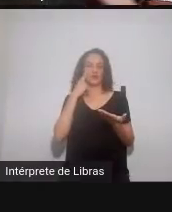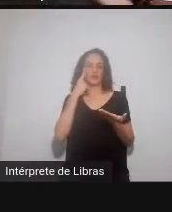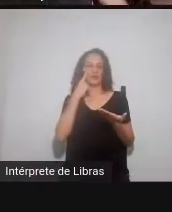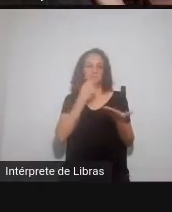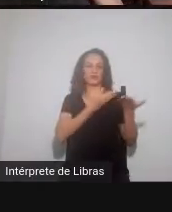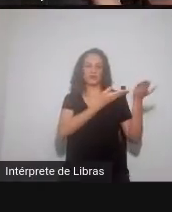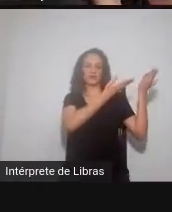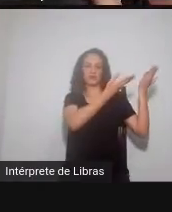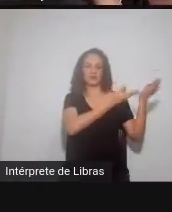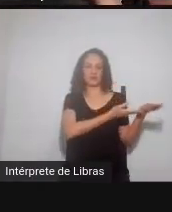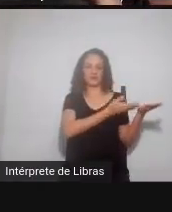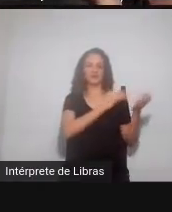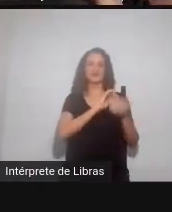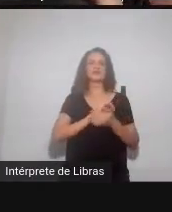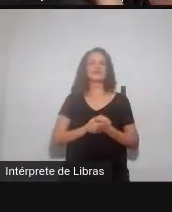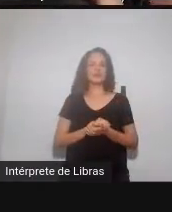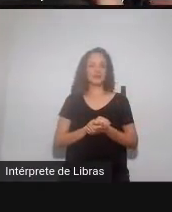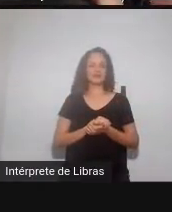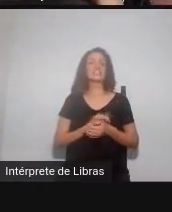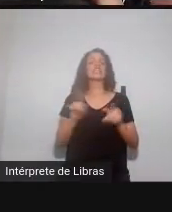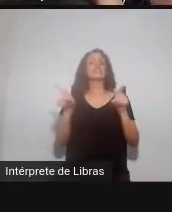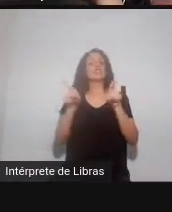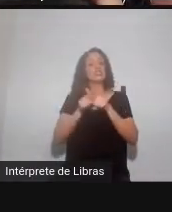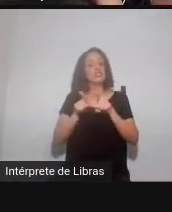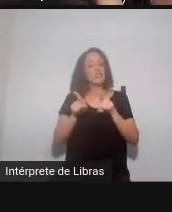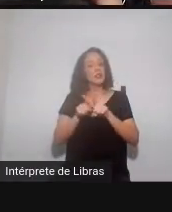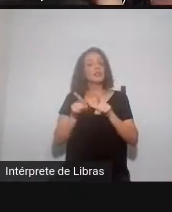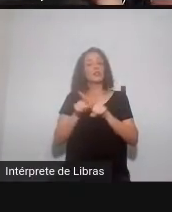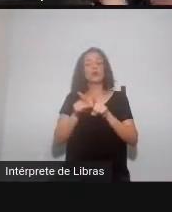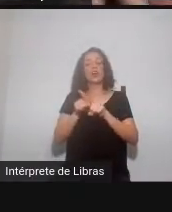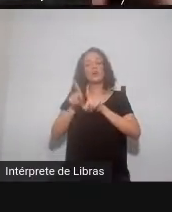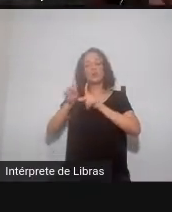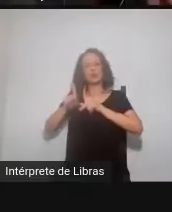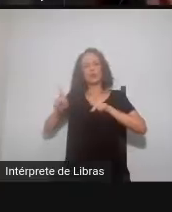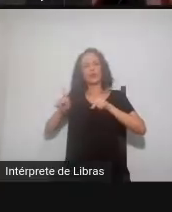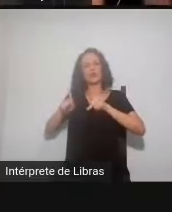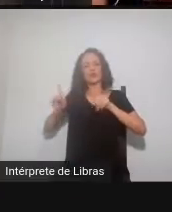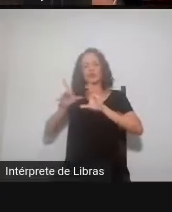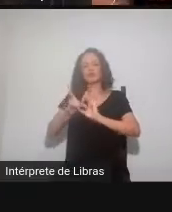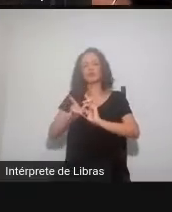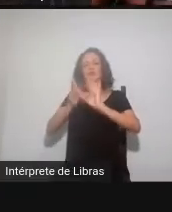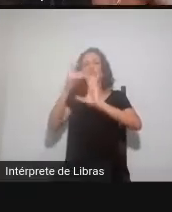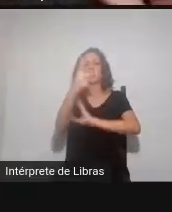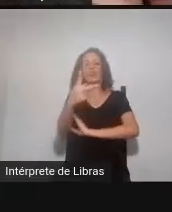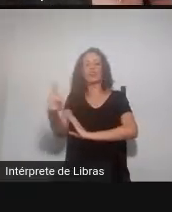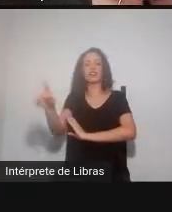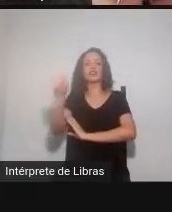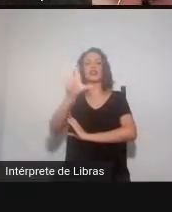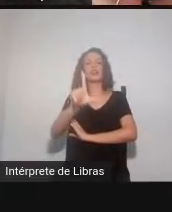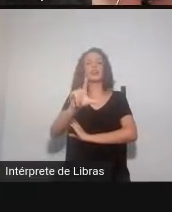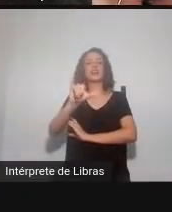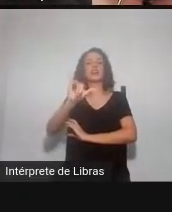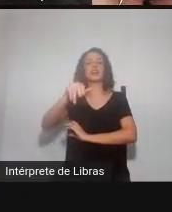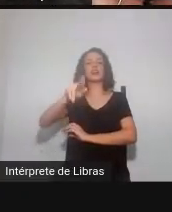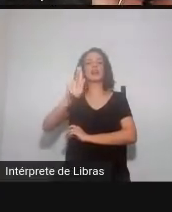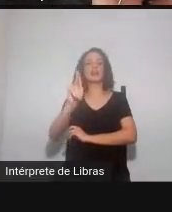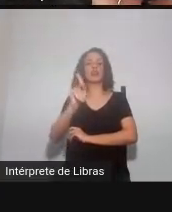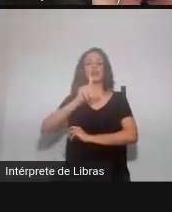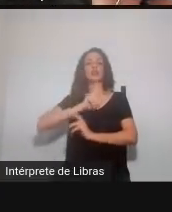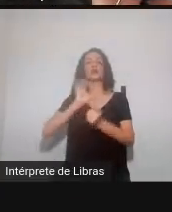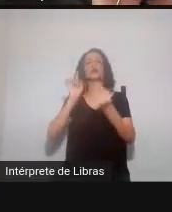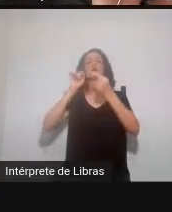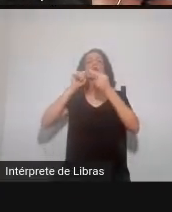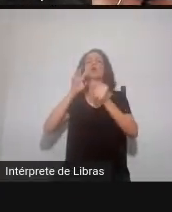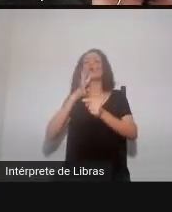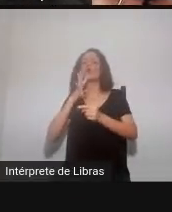cicatriz. Também disponibilizam um link para conhecer mais sobre o autor.